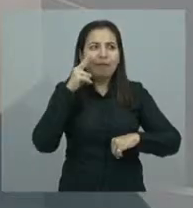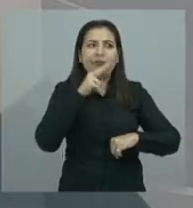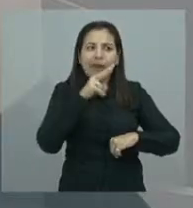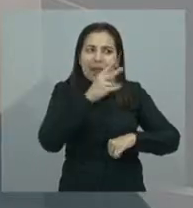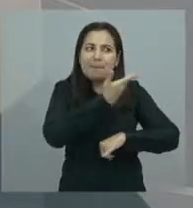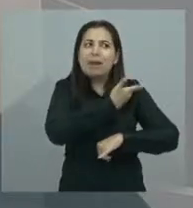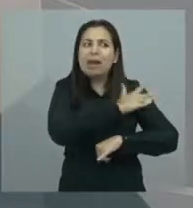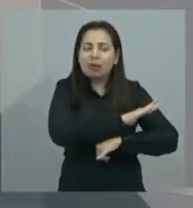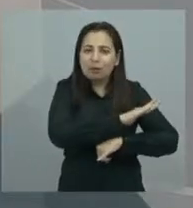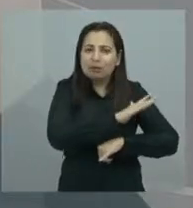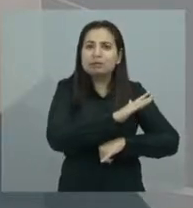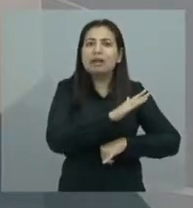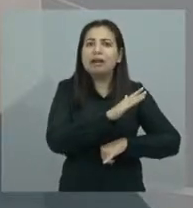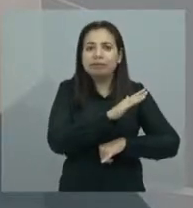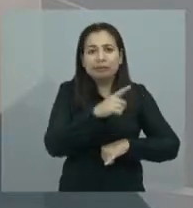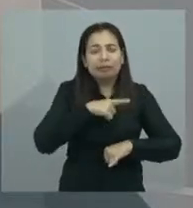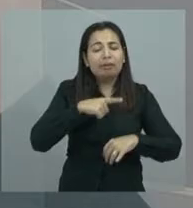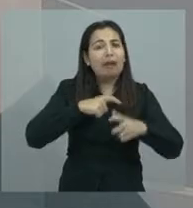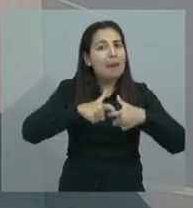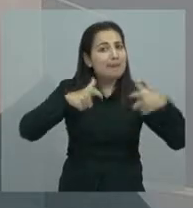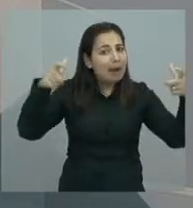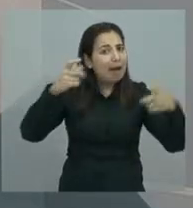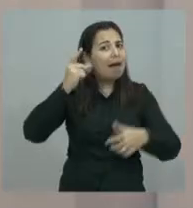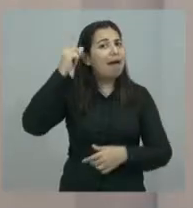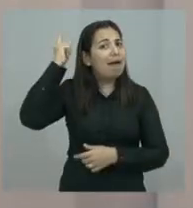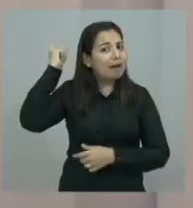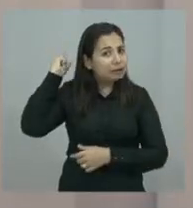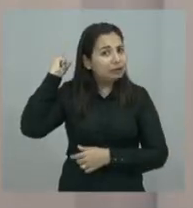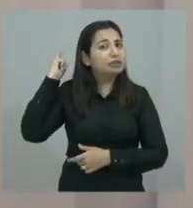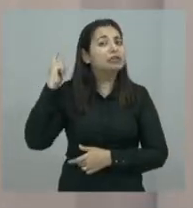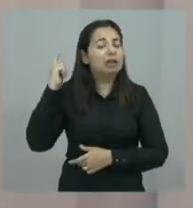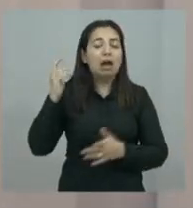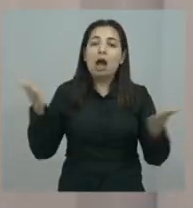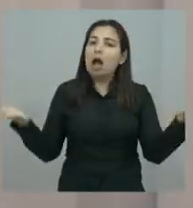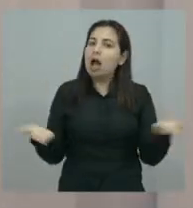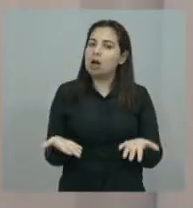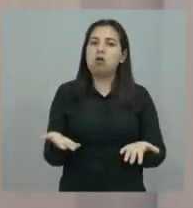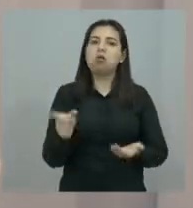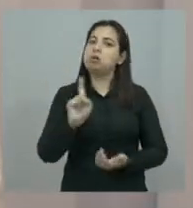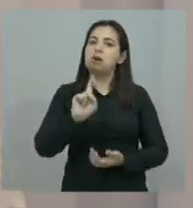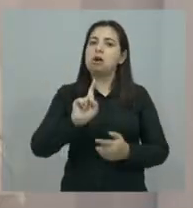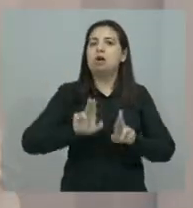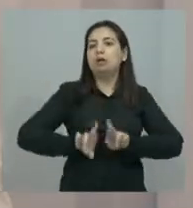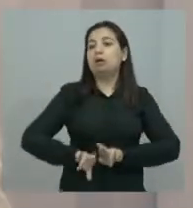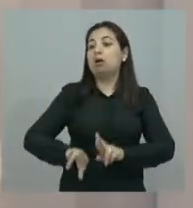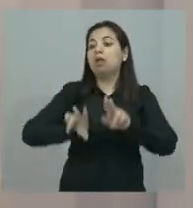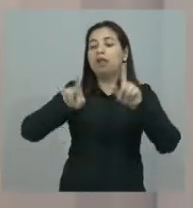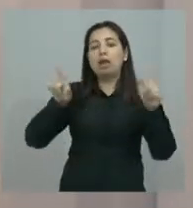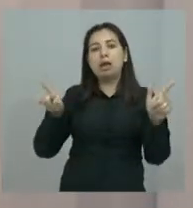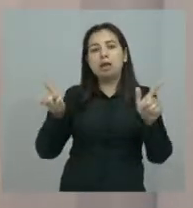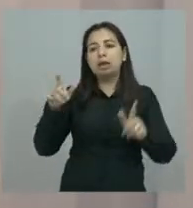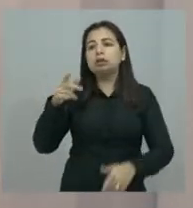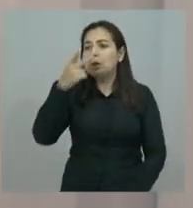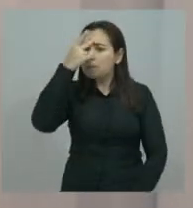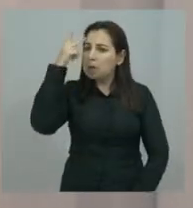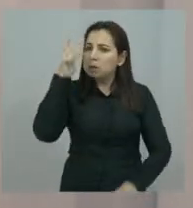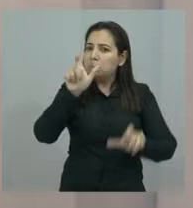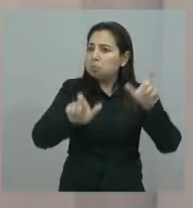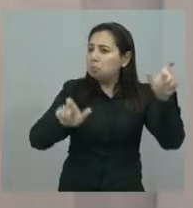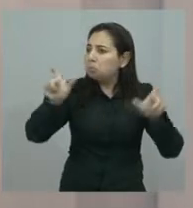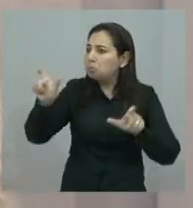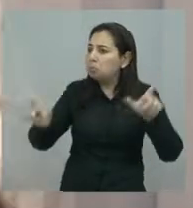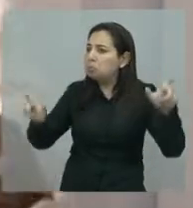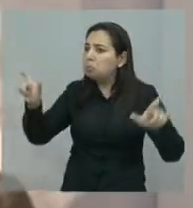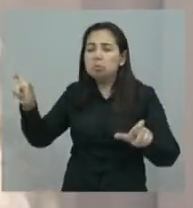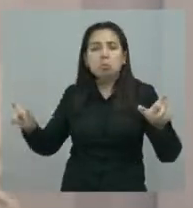grande. Eu acompanhei pela imprensa, como fã de Cazuza que era, né? Até pela a comoção que ele causou, né? Na